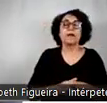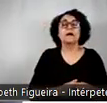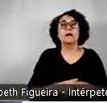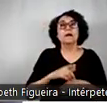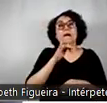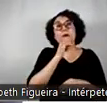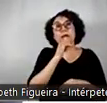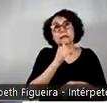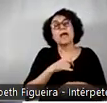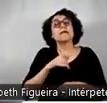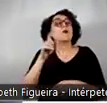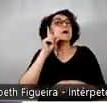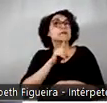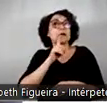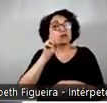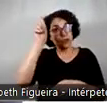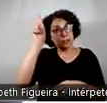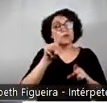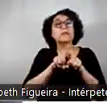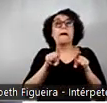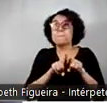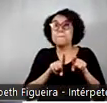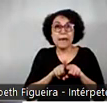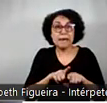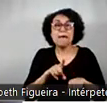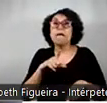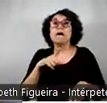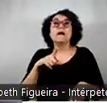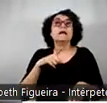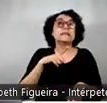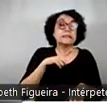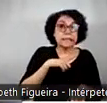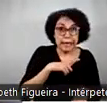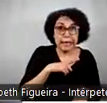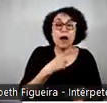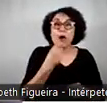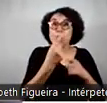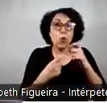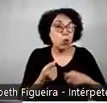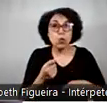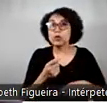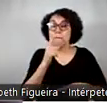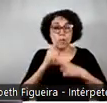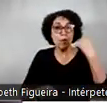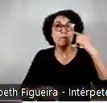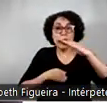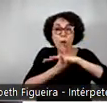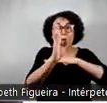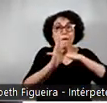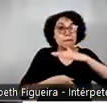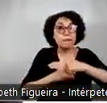né, que faz essa contenção, né, de pessoas que estão indocumentadas, Lembrando assim